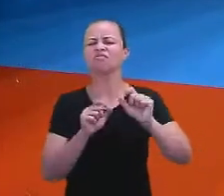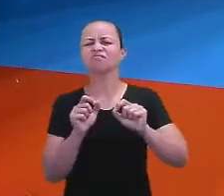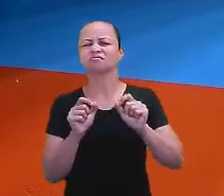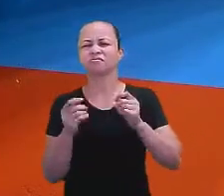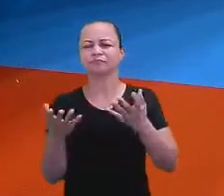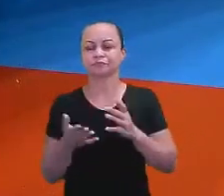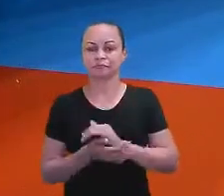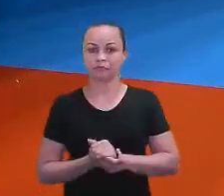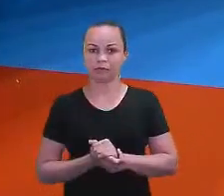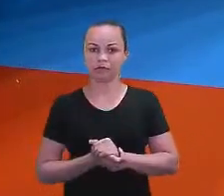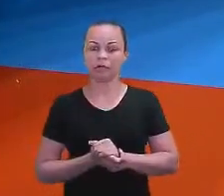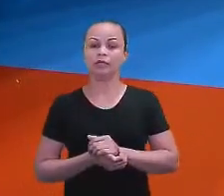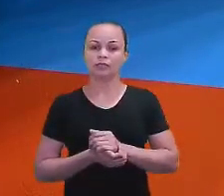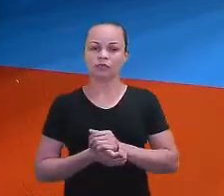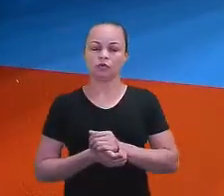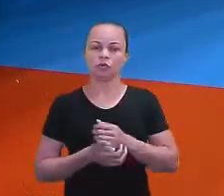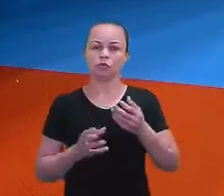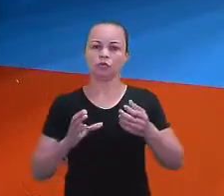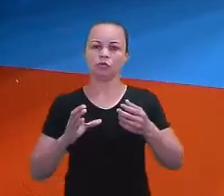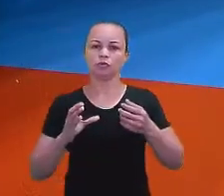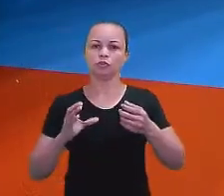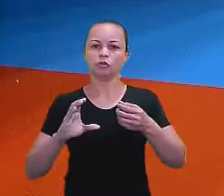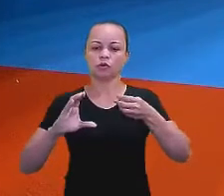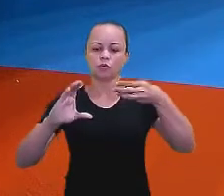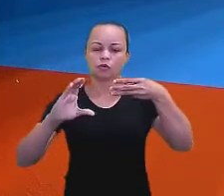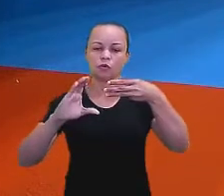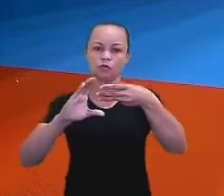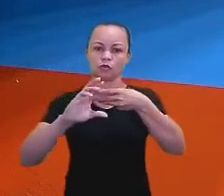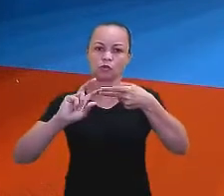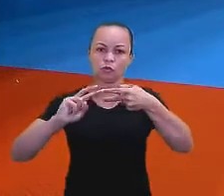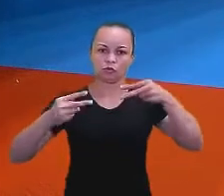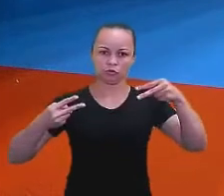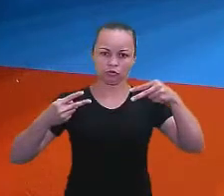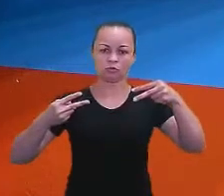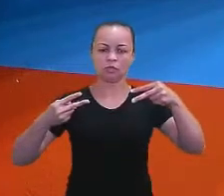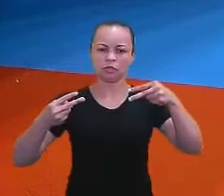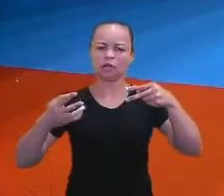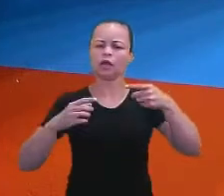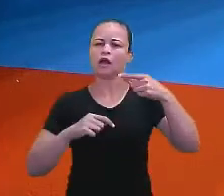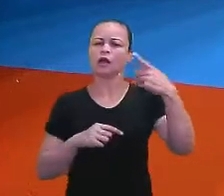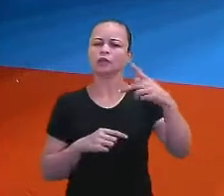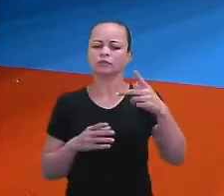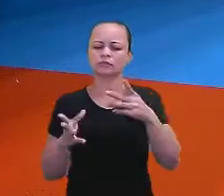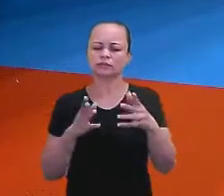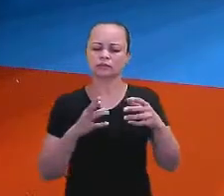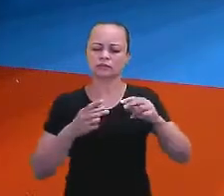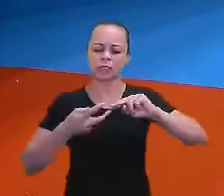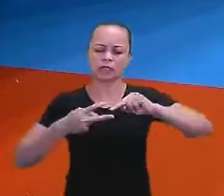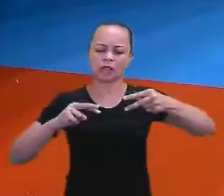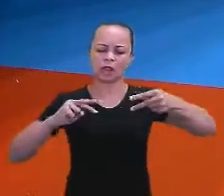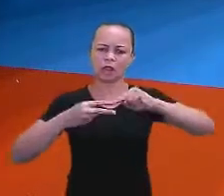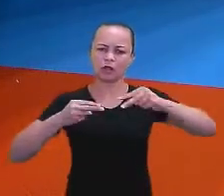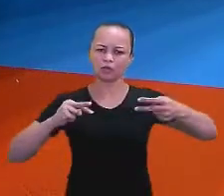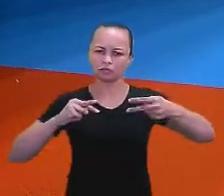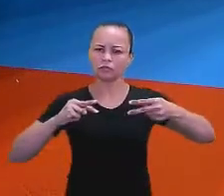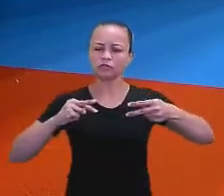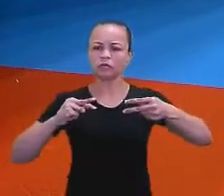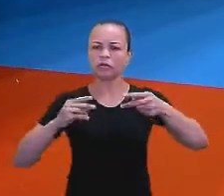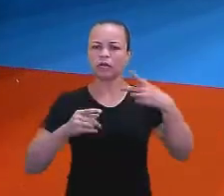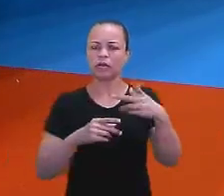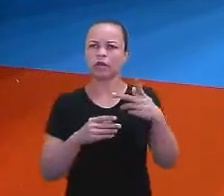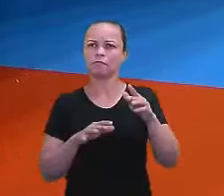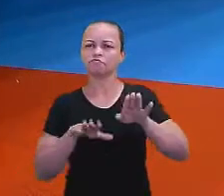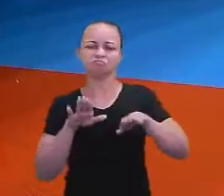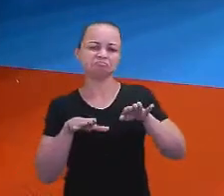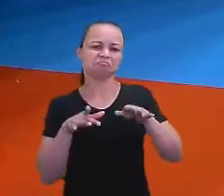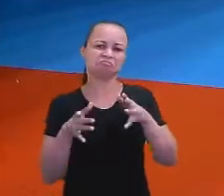Os cromossomos, gente, tem na ponta dos cromossomos tem uma região chamada região telomérica. Essa região telomérica, ela é mais ou menos